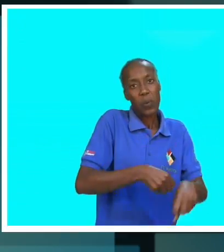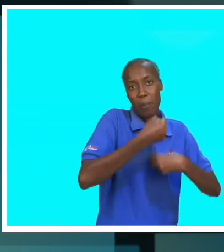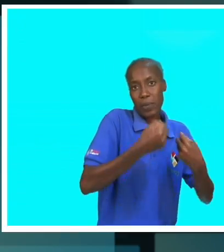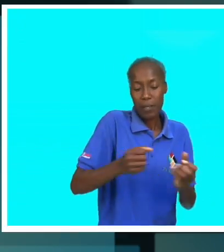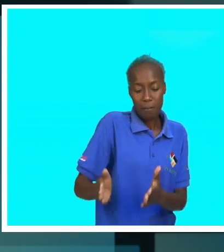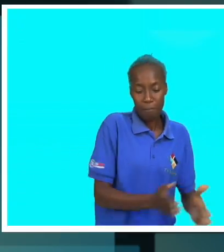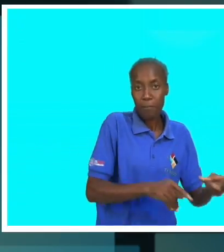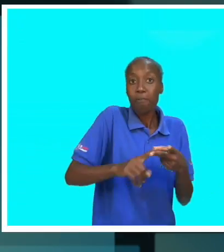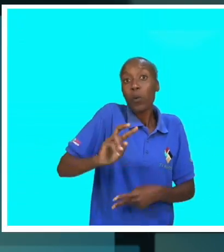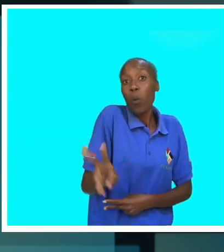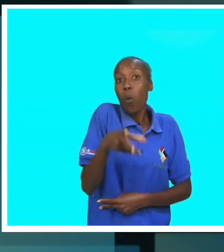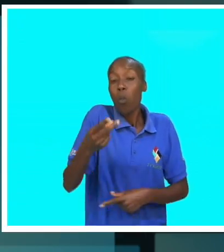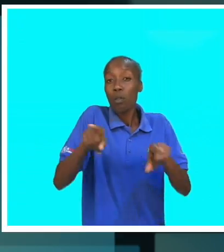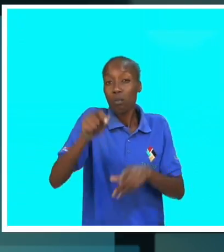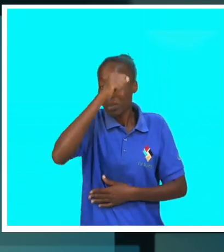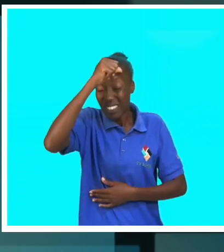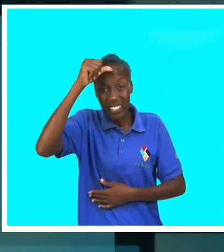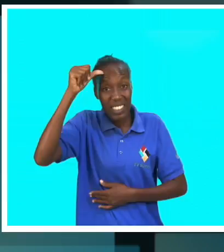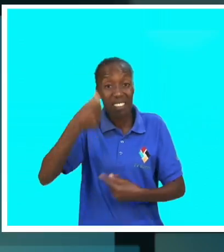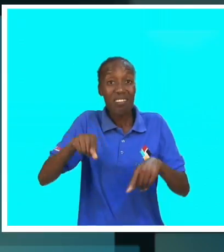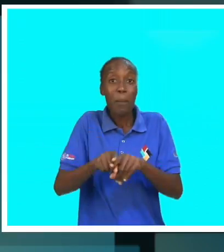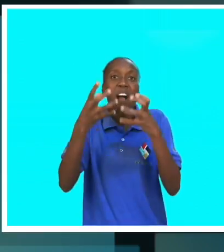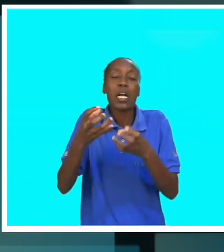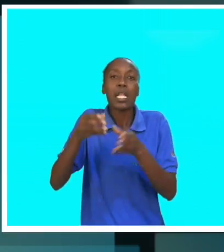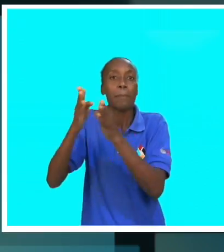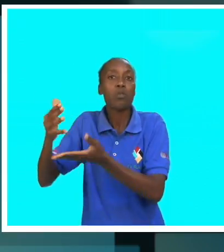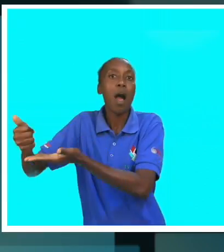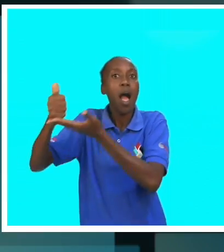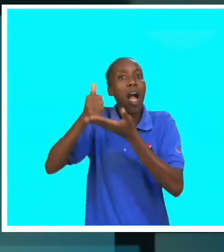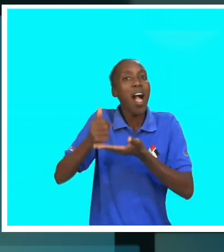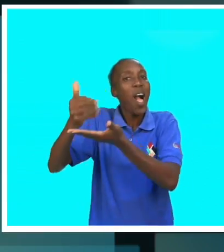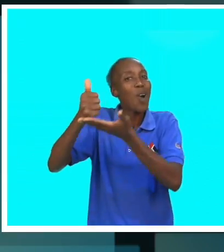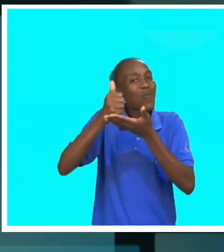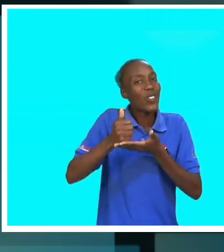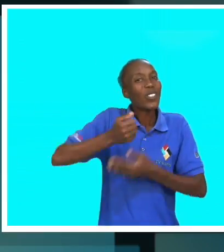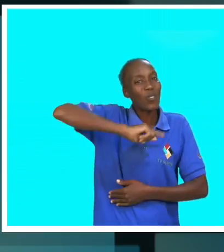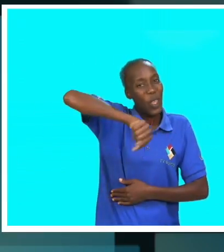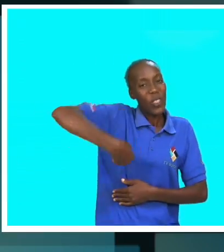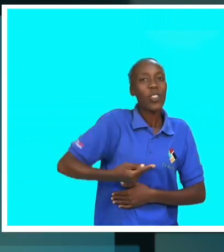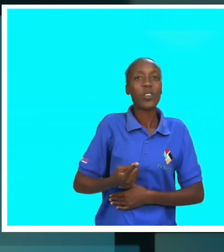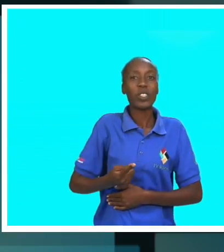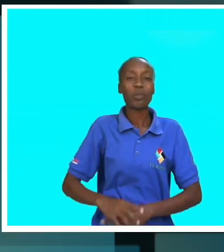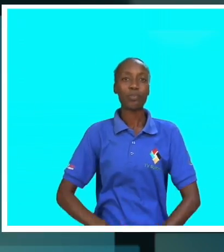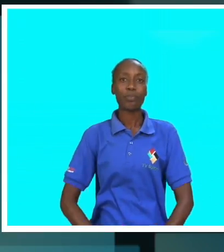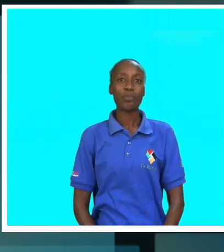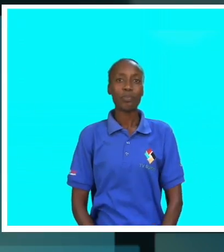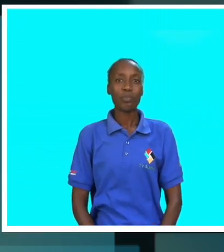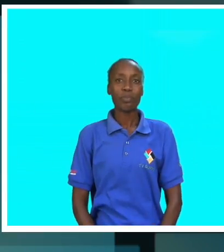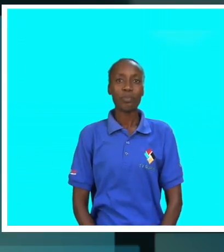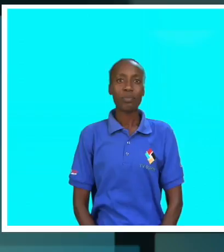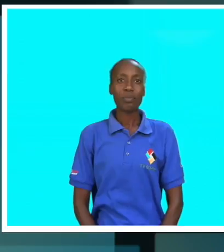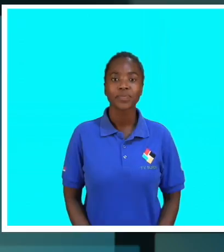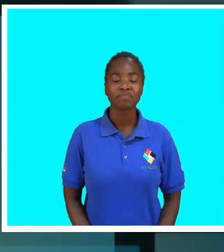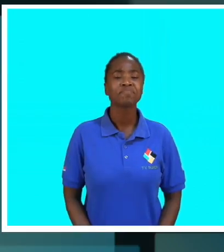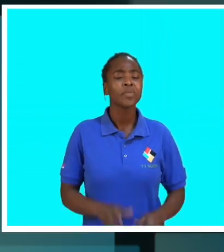Outra dificuldade também é de não ter pessoas que nos abracem, que venham apostar em